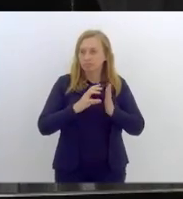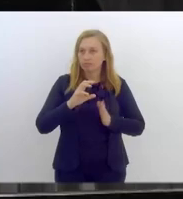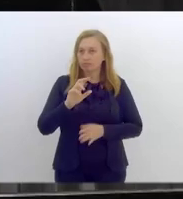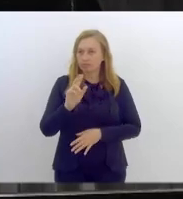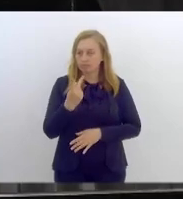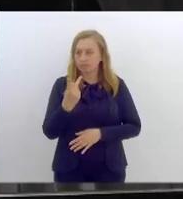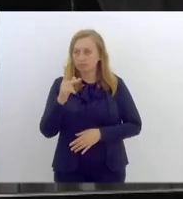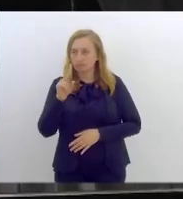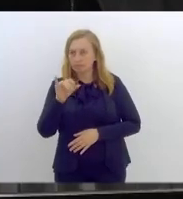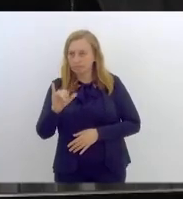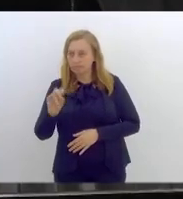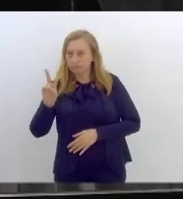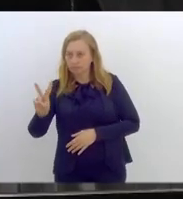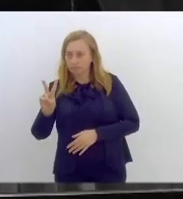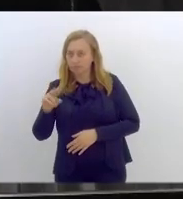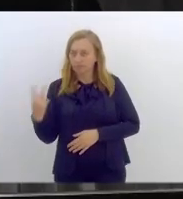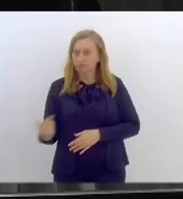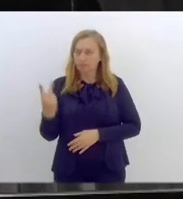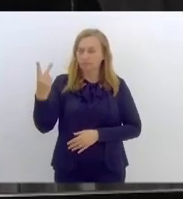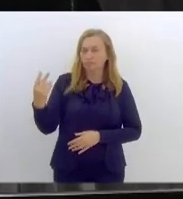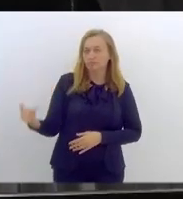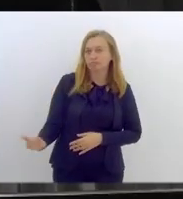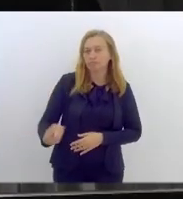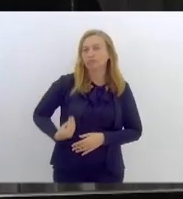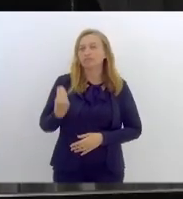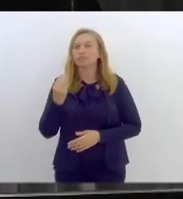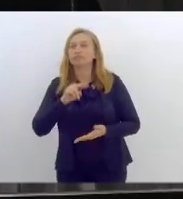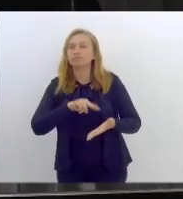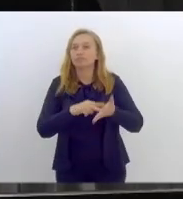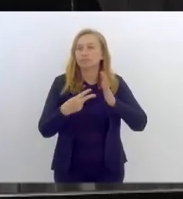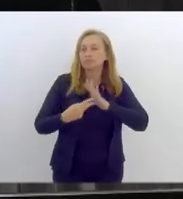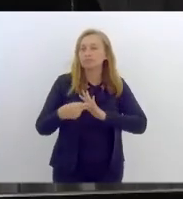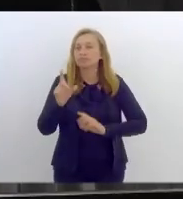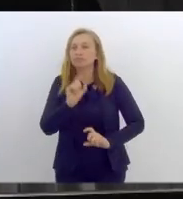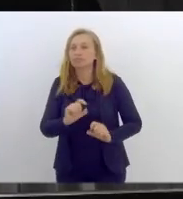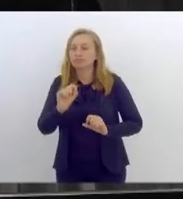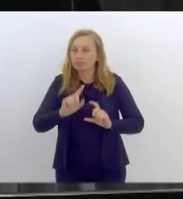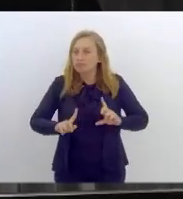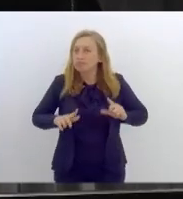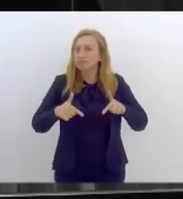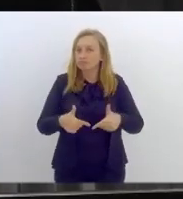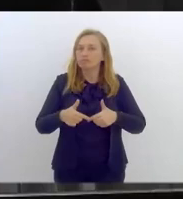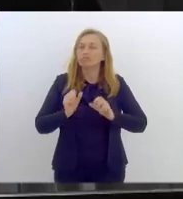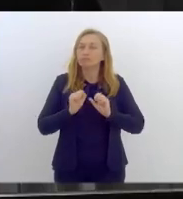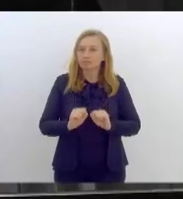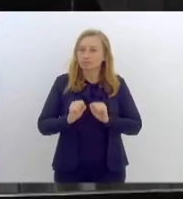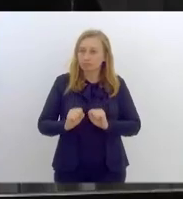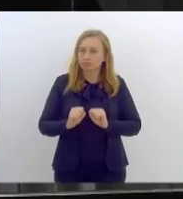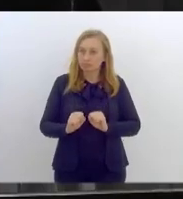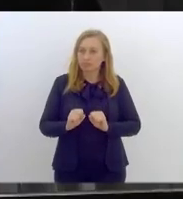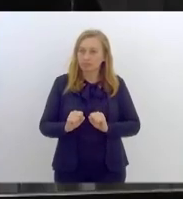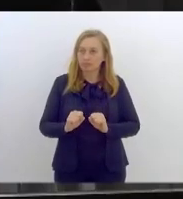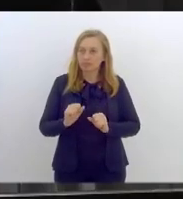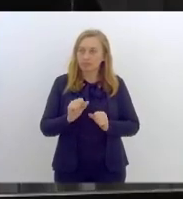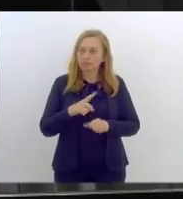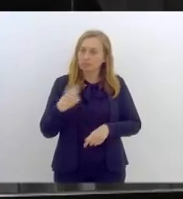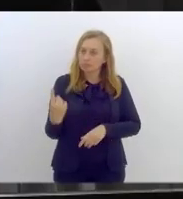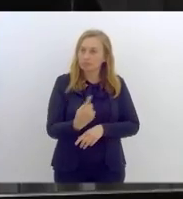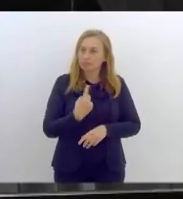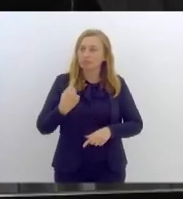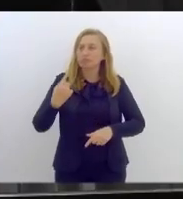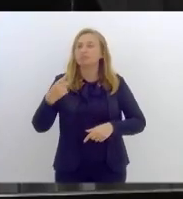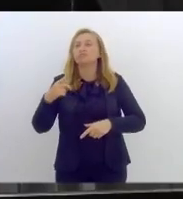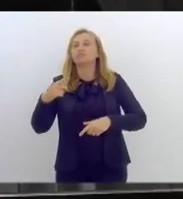de valorização da vida isso significa que ações elas podem e devem ser feita por nós e políticas